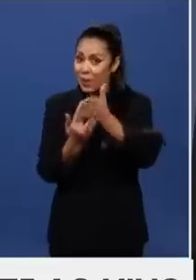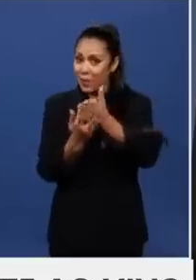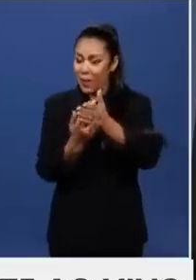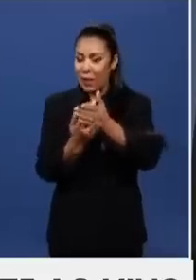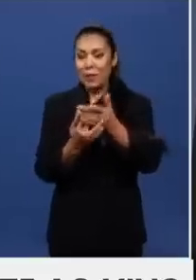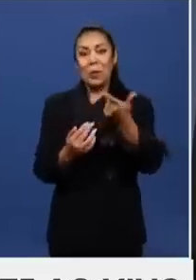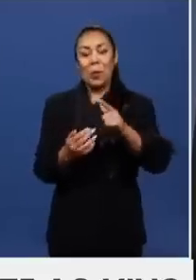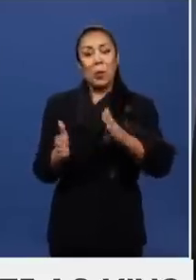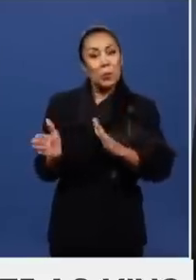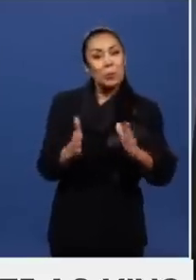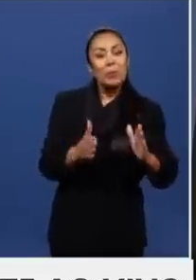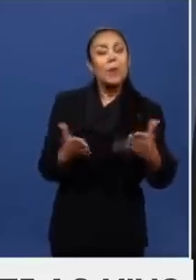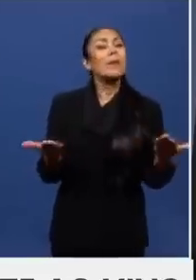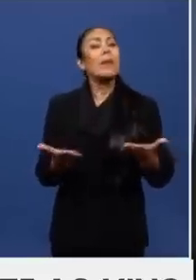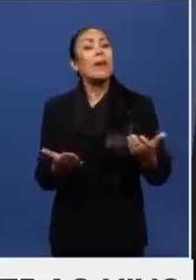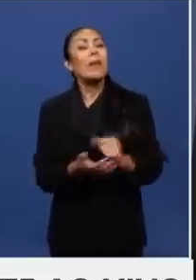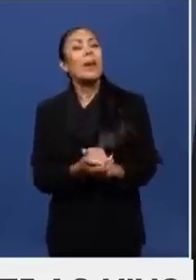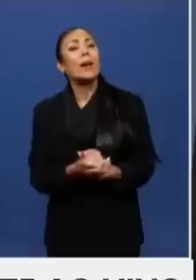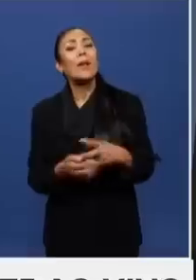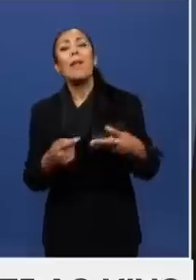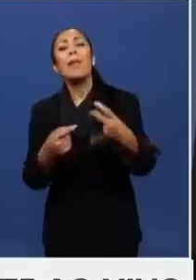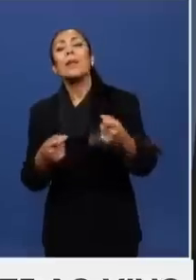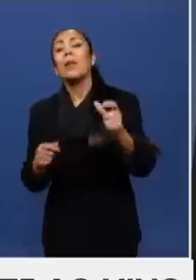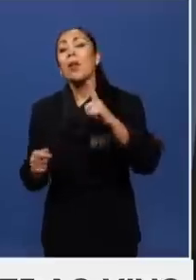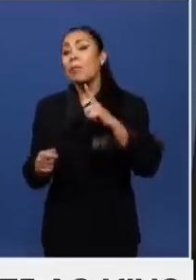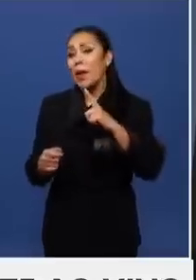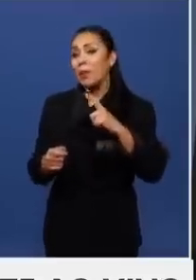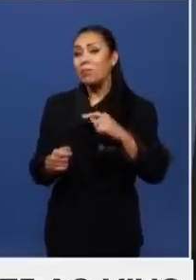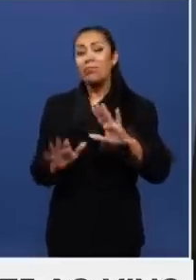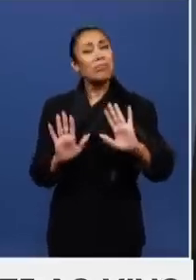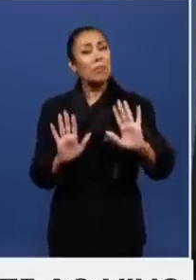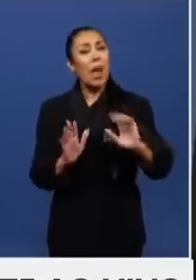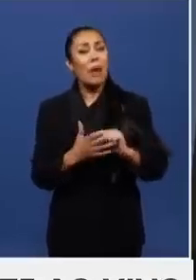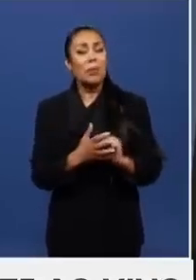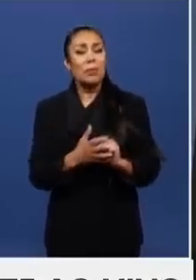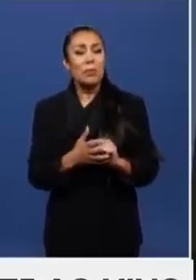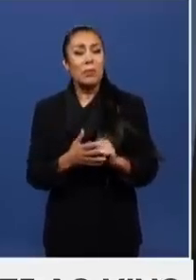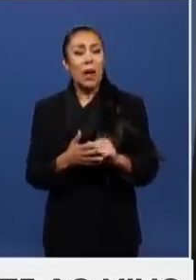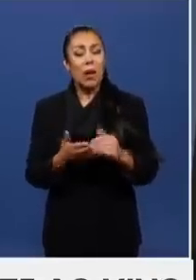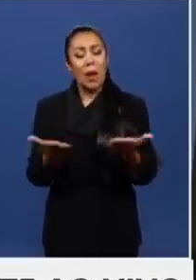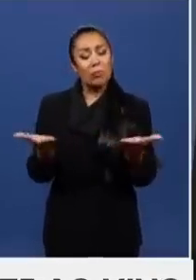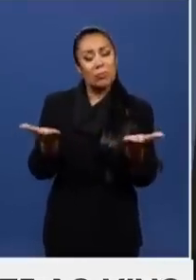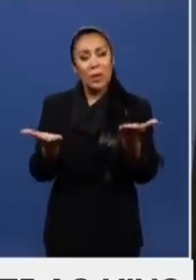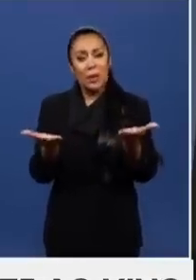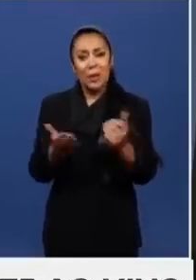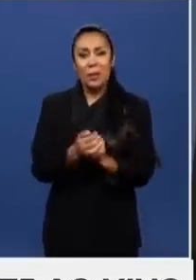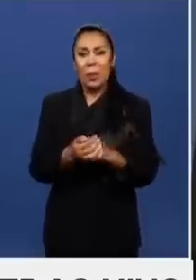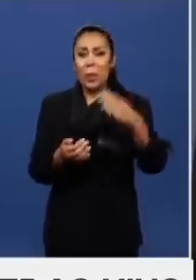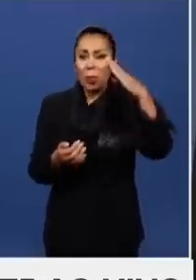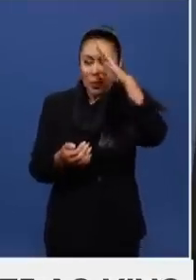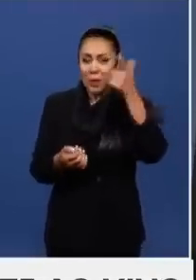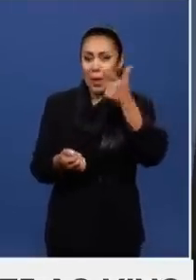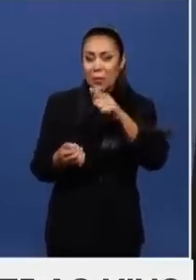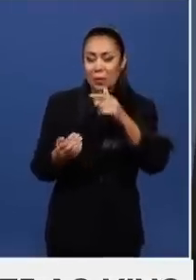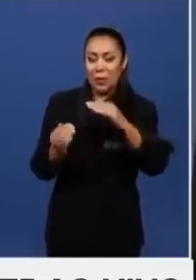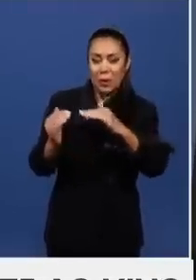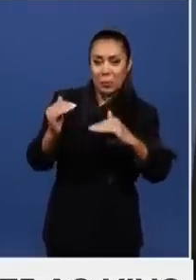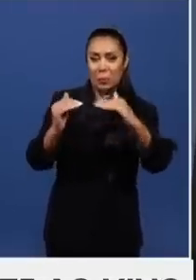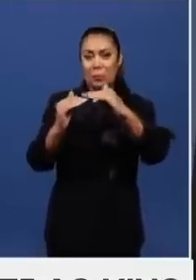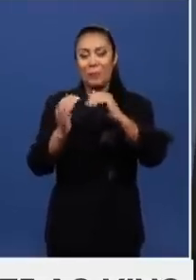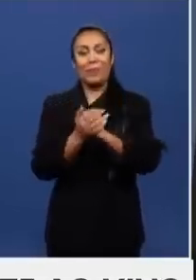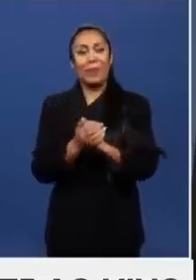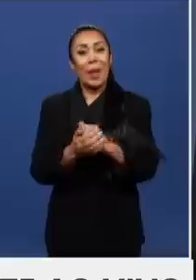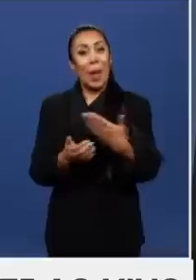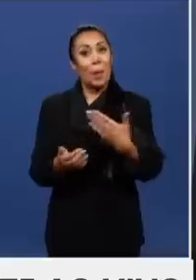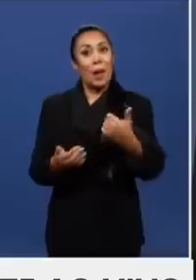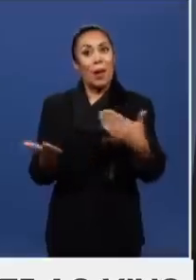Mais um bloco, Toledo, e agora? A vencedor? Não, eu acho que foi mais equilibrado, o Bolsonaro conseguiu se recuperar, foi bem melhor nesse bloco do que